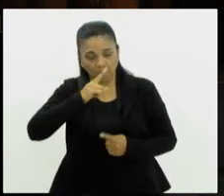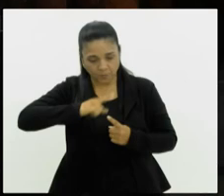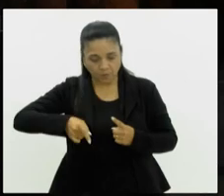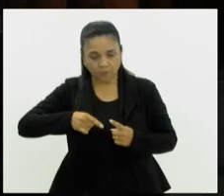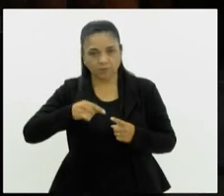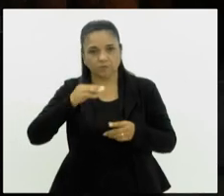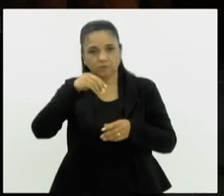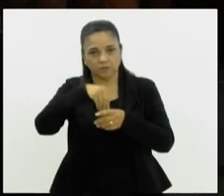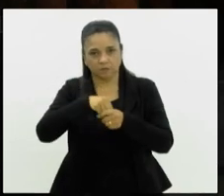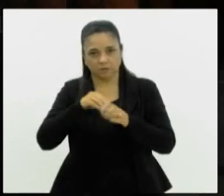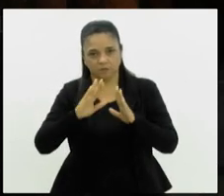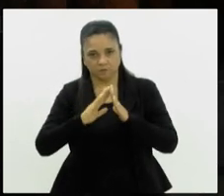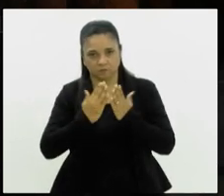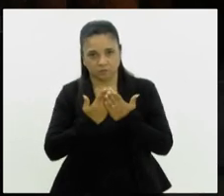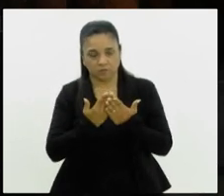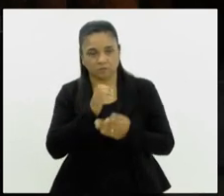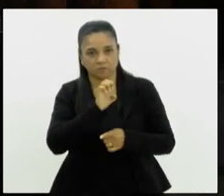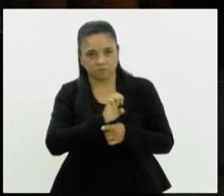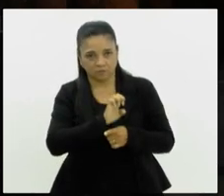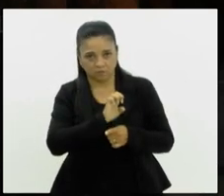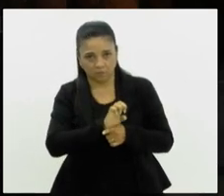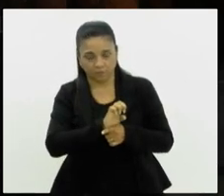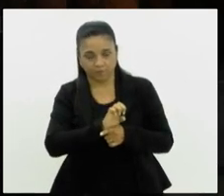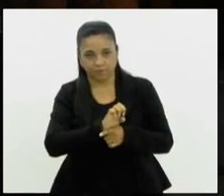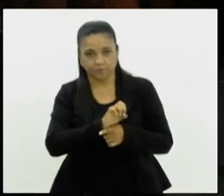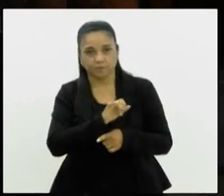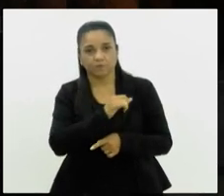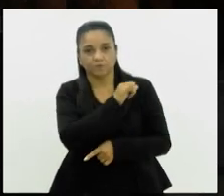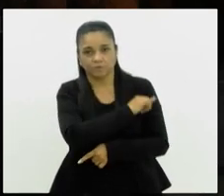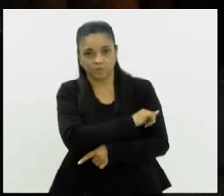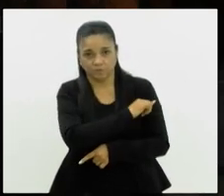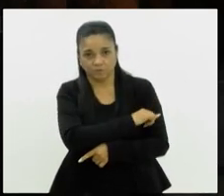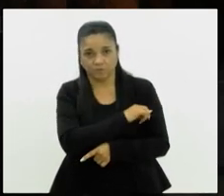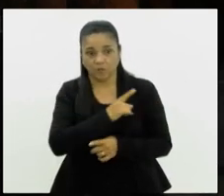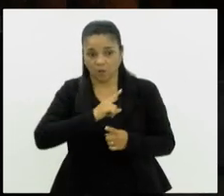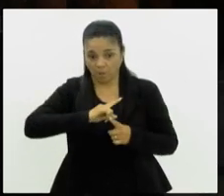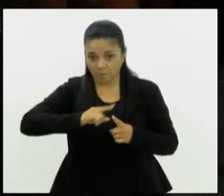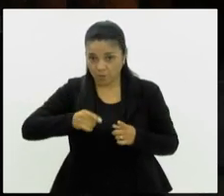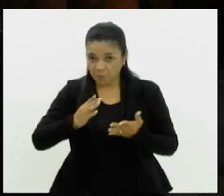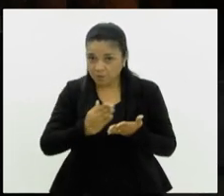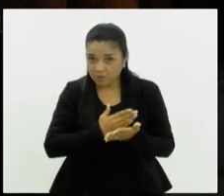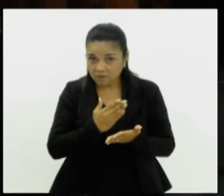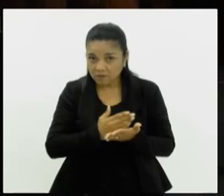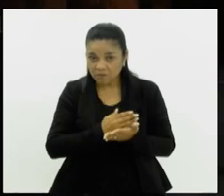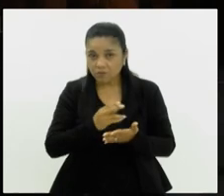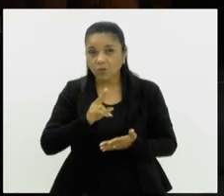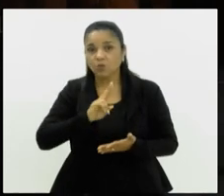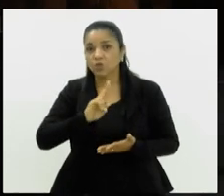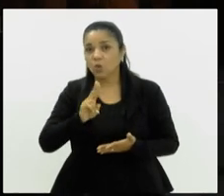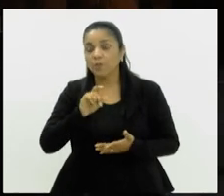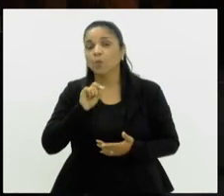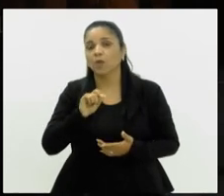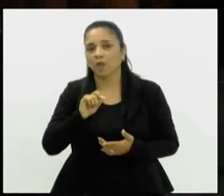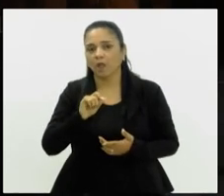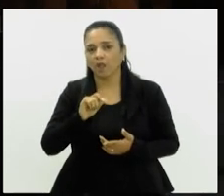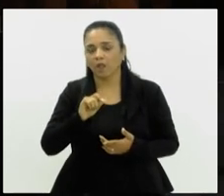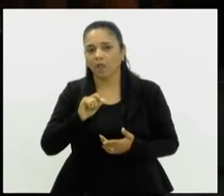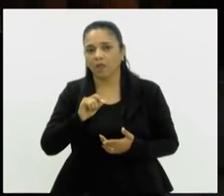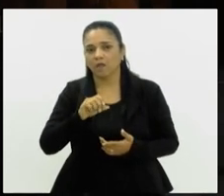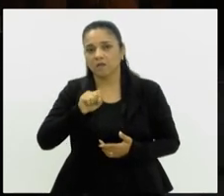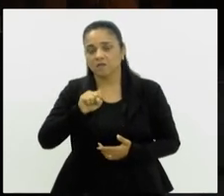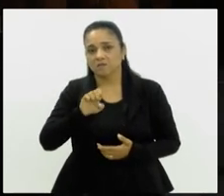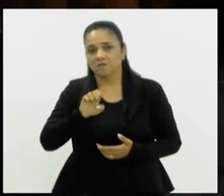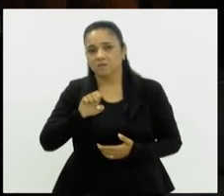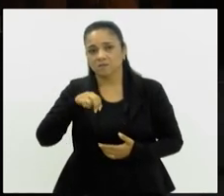Janeiro. Proibir um livro tem nome, se chama censura.